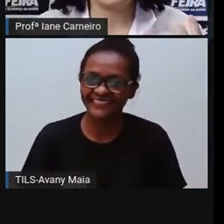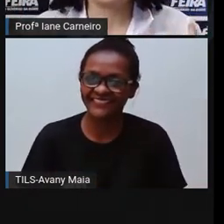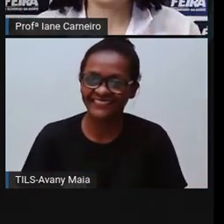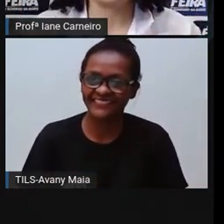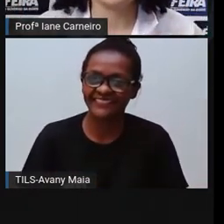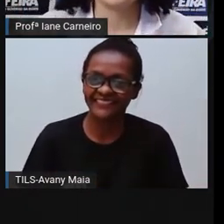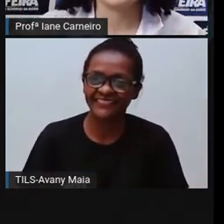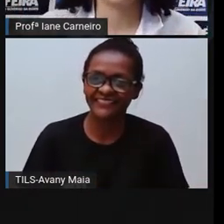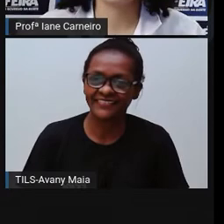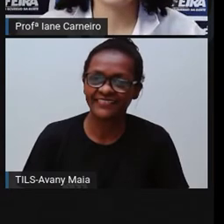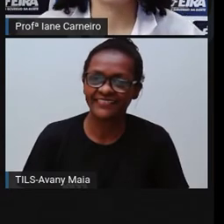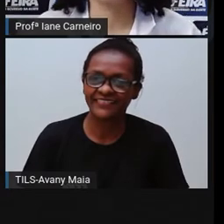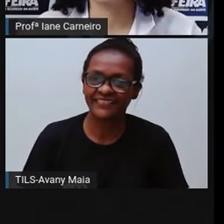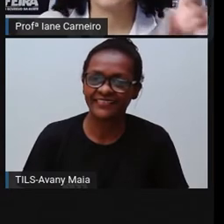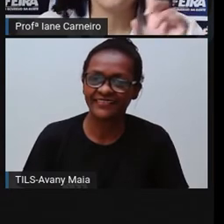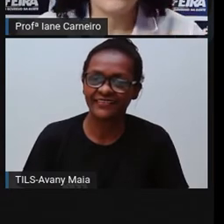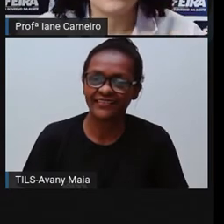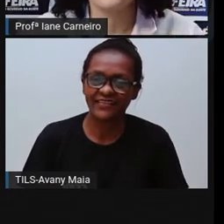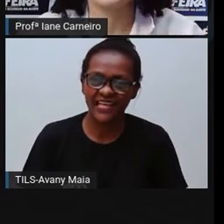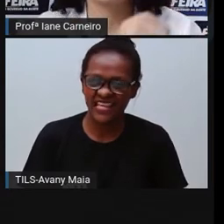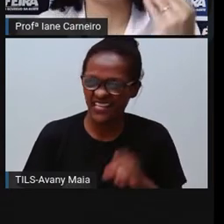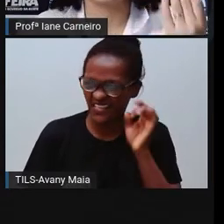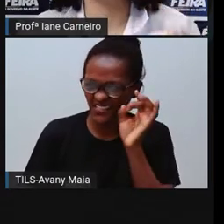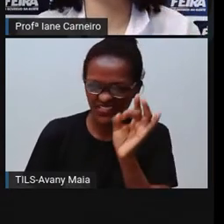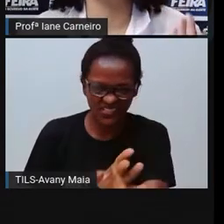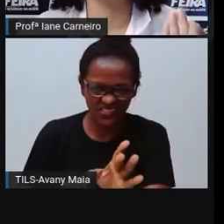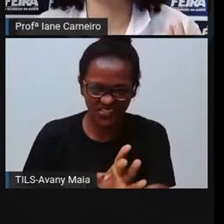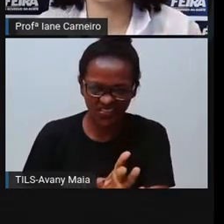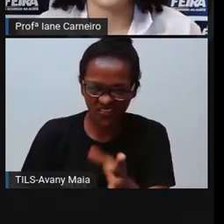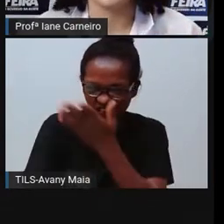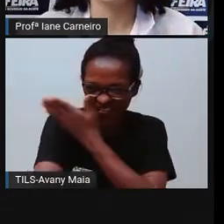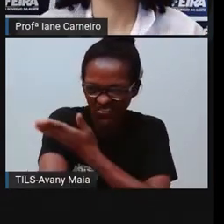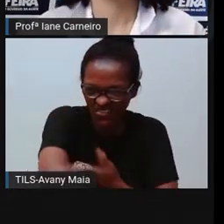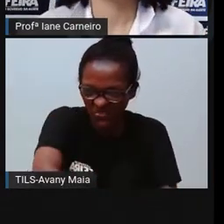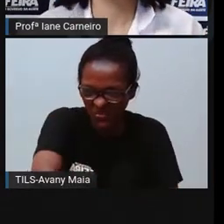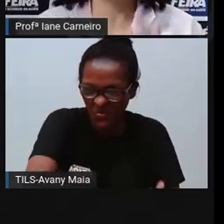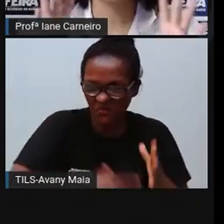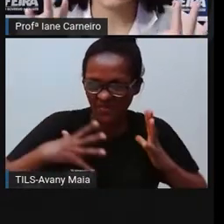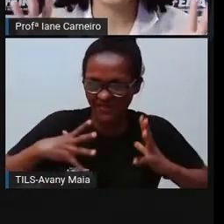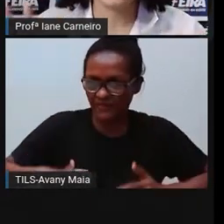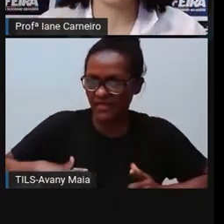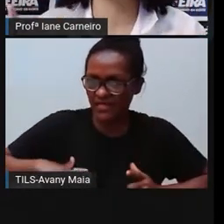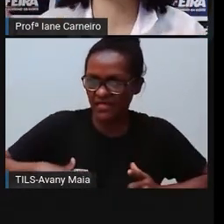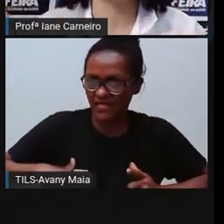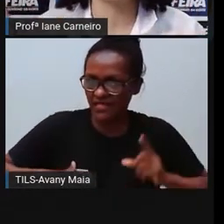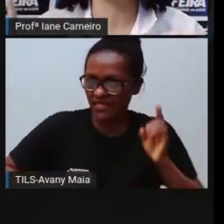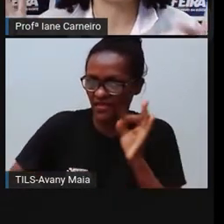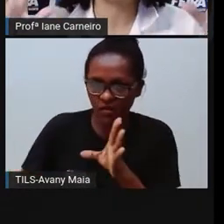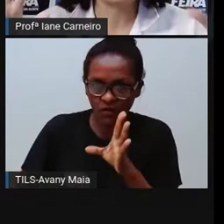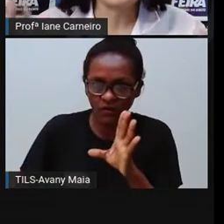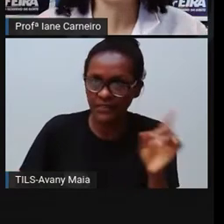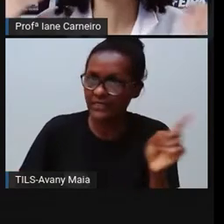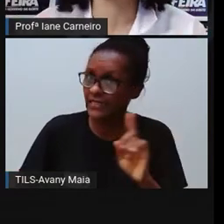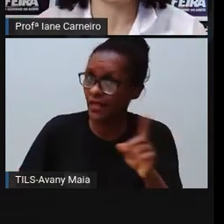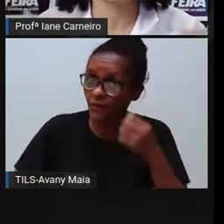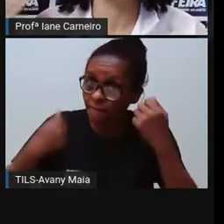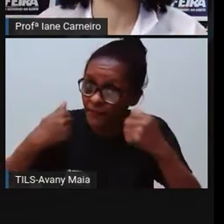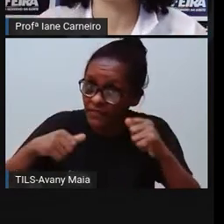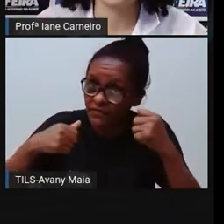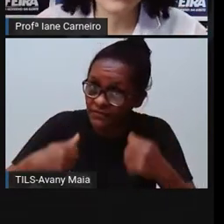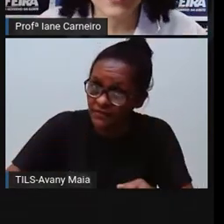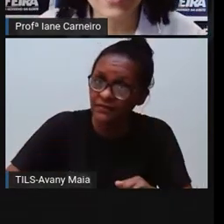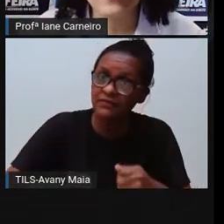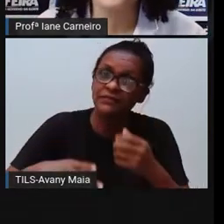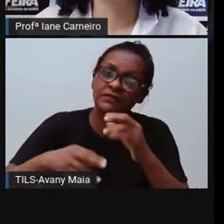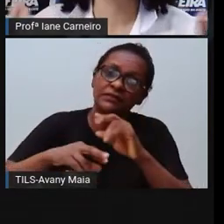Pró quer chamar a atenção de vocês para o seguinte: não basta ter hábitos de higiene, né? Só os hábitos de higiene. Além dos hábitos